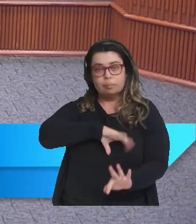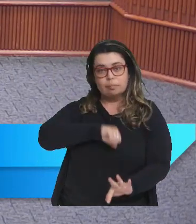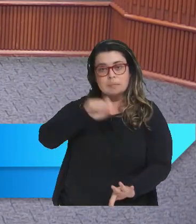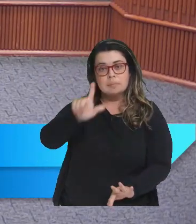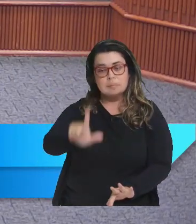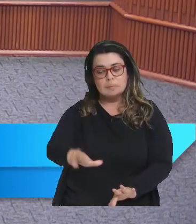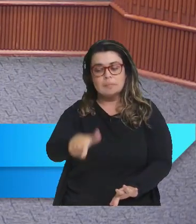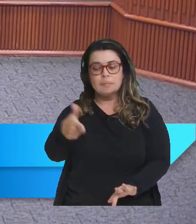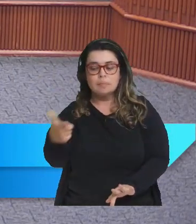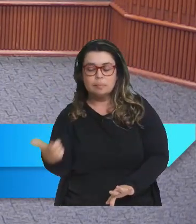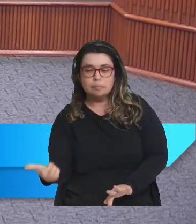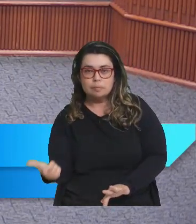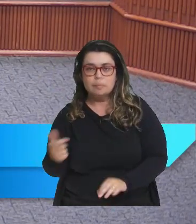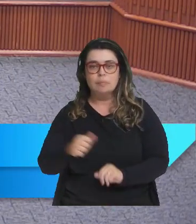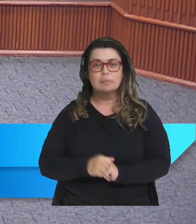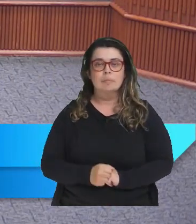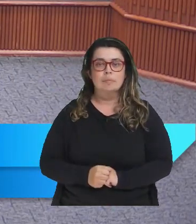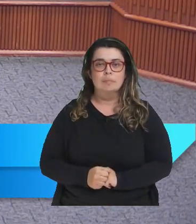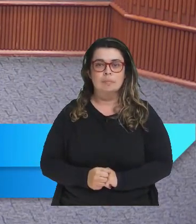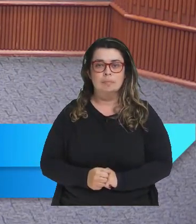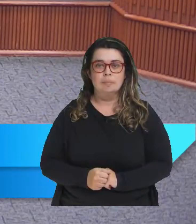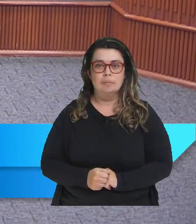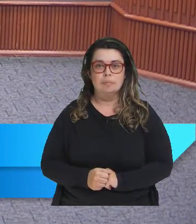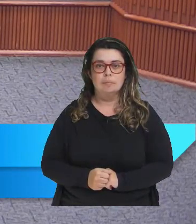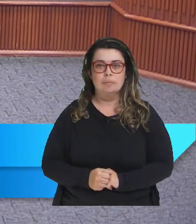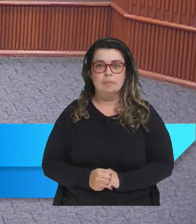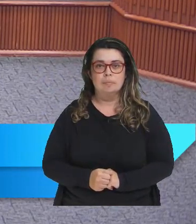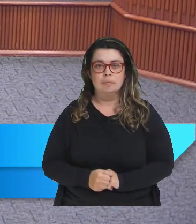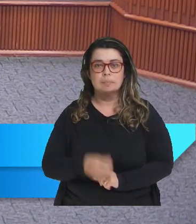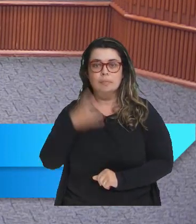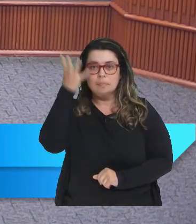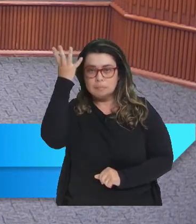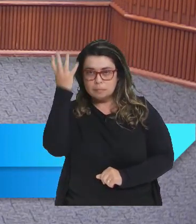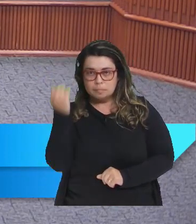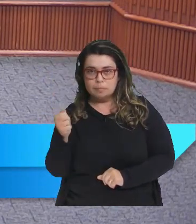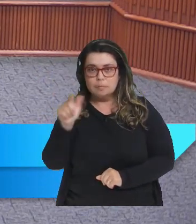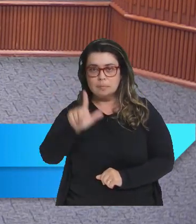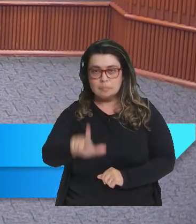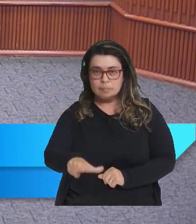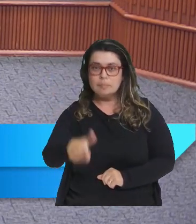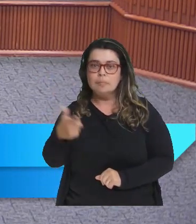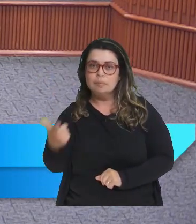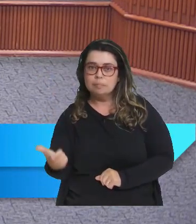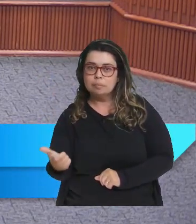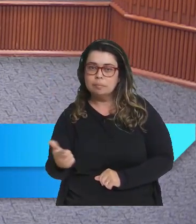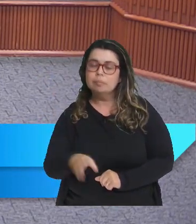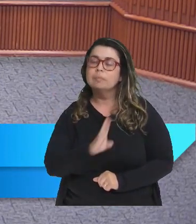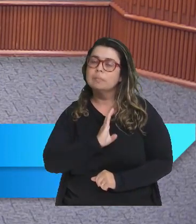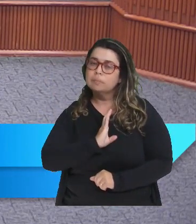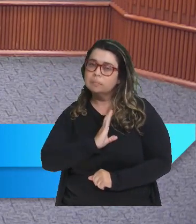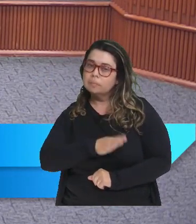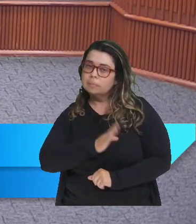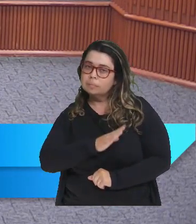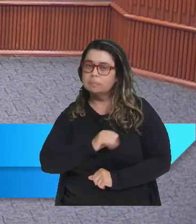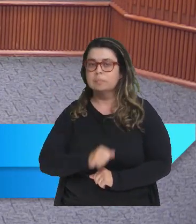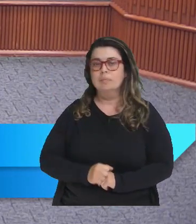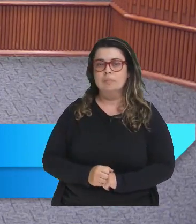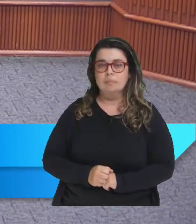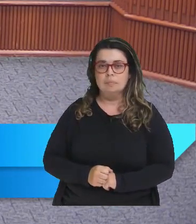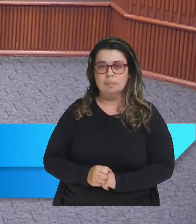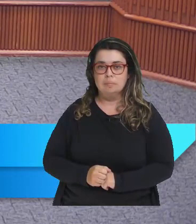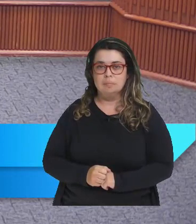outros e concordando uns com os outros de todo o coração, trabalhando